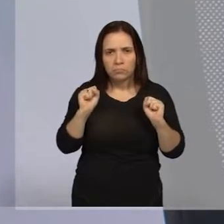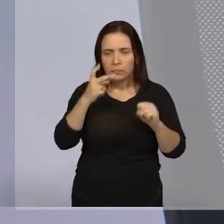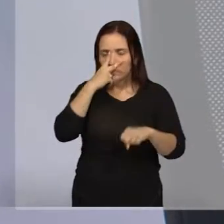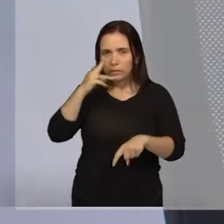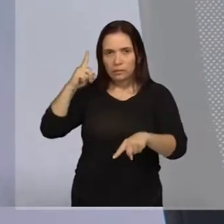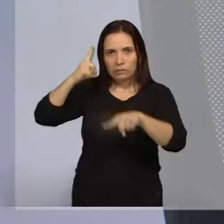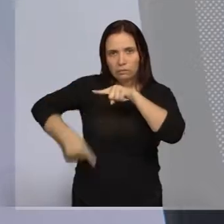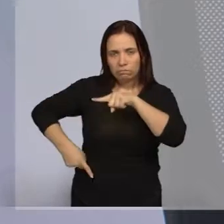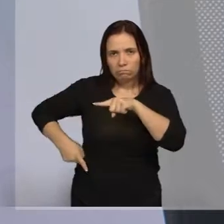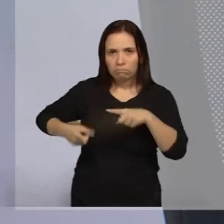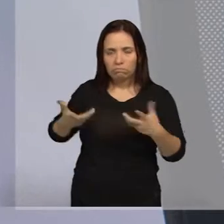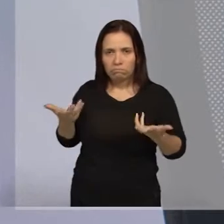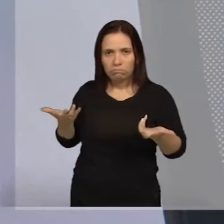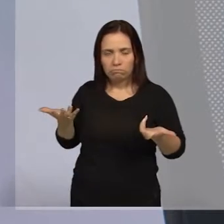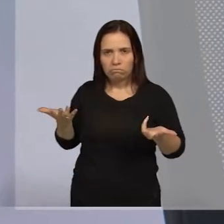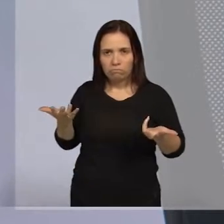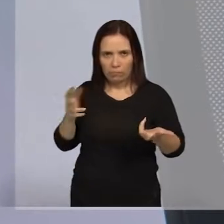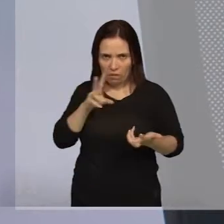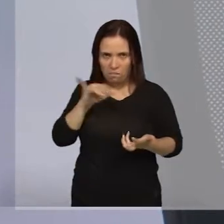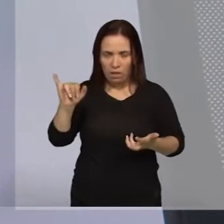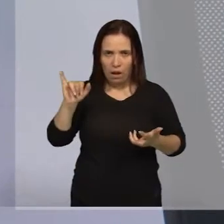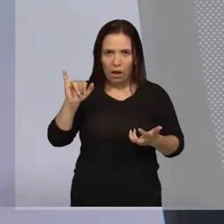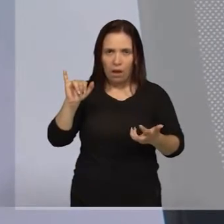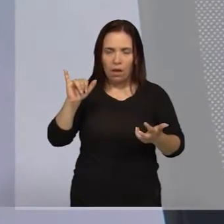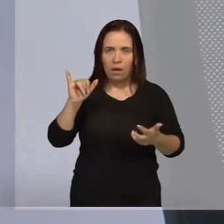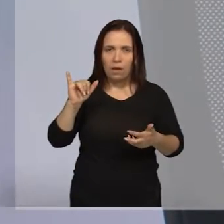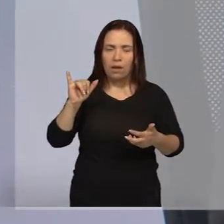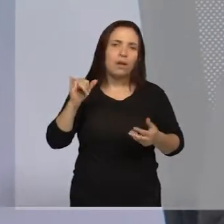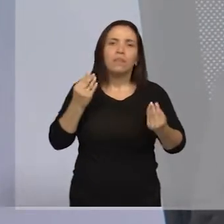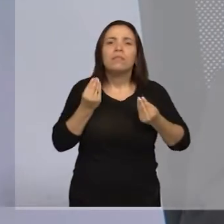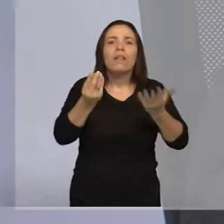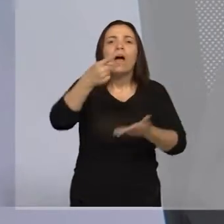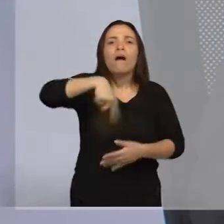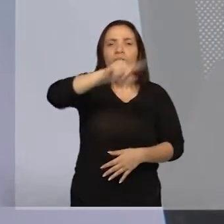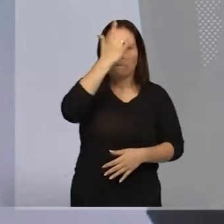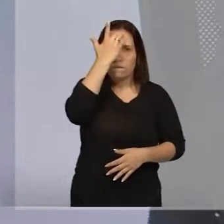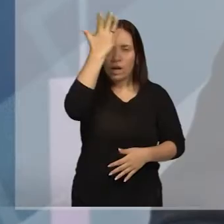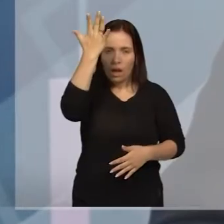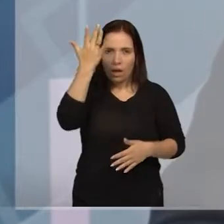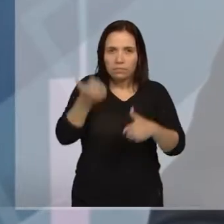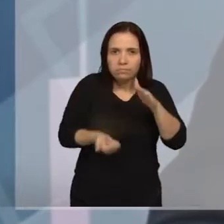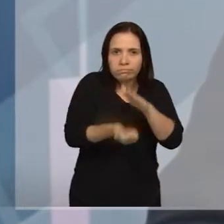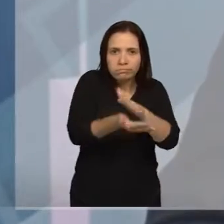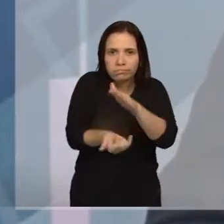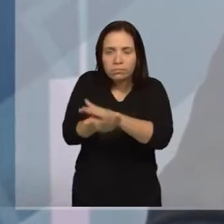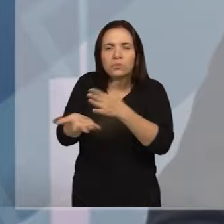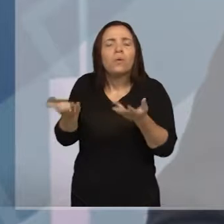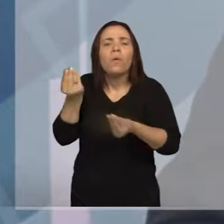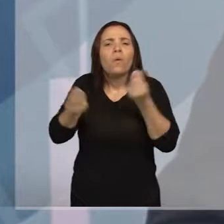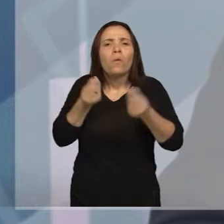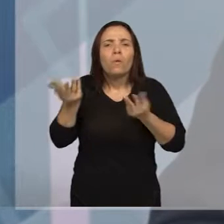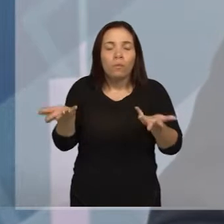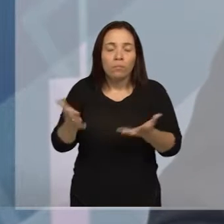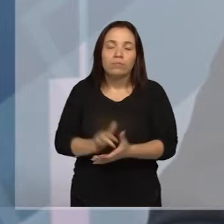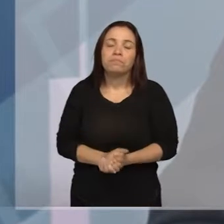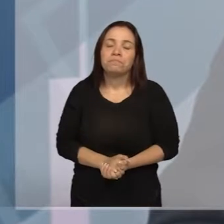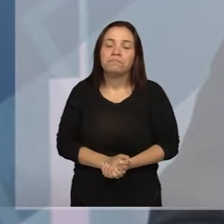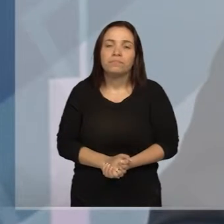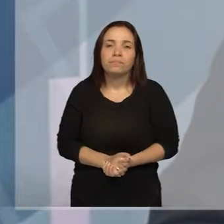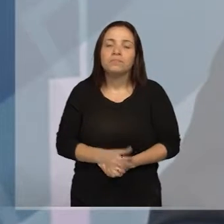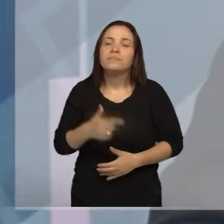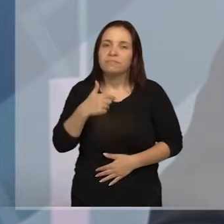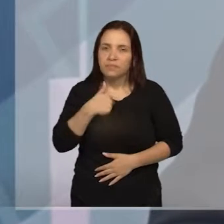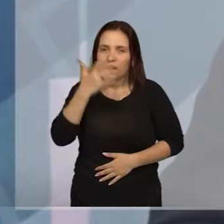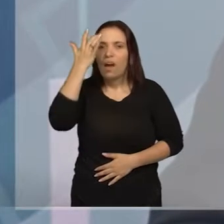obstrução? Pode facilitar, digamos, é um afrouxar do controle? Eu acho que